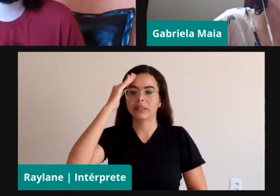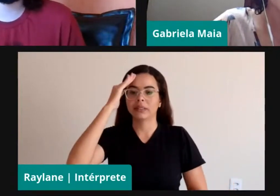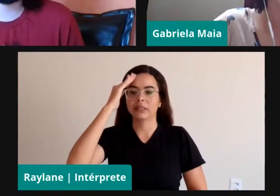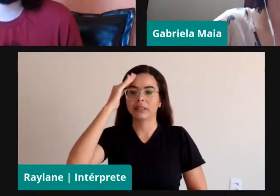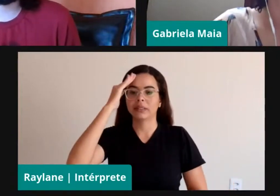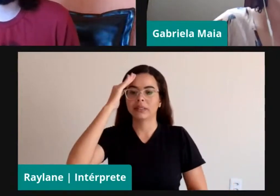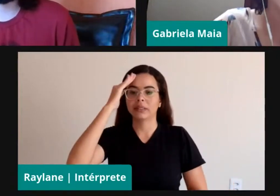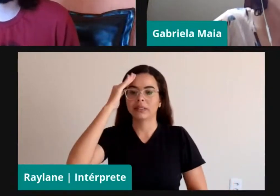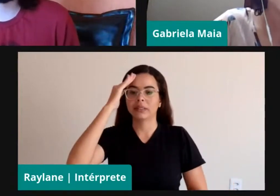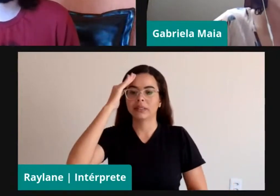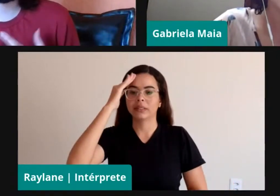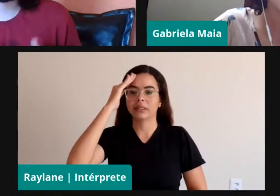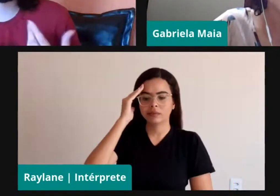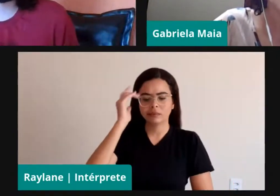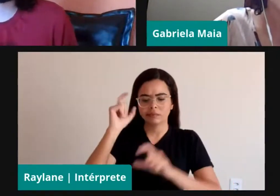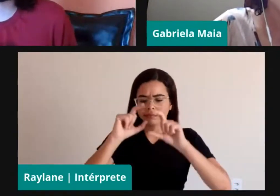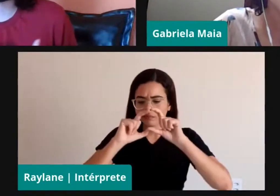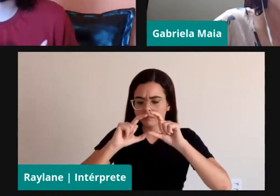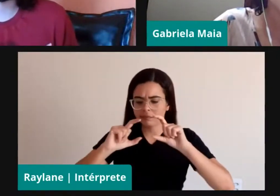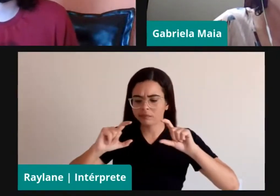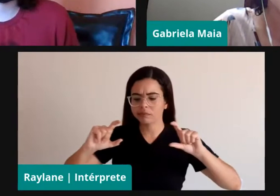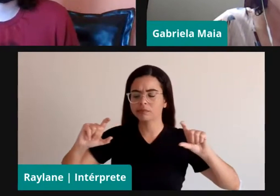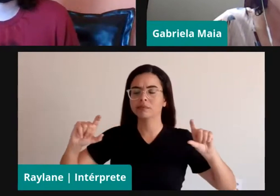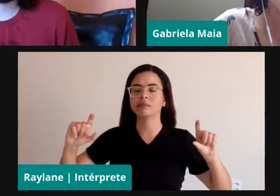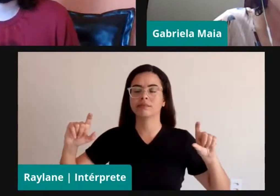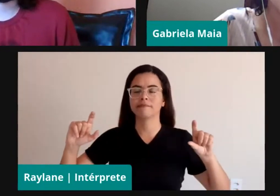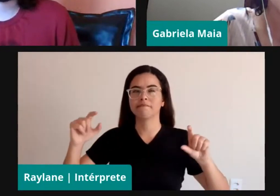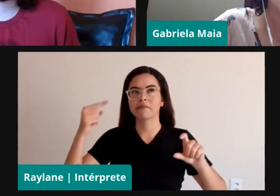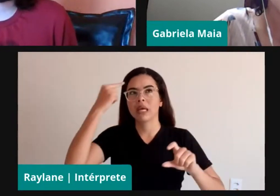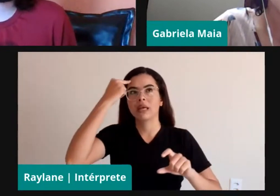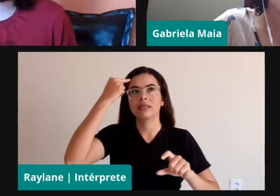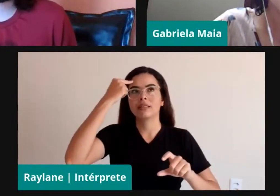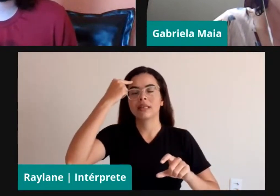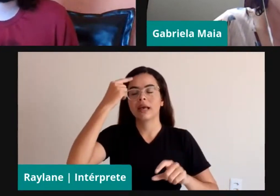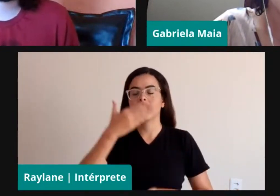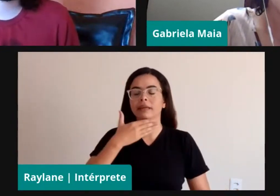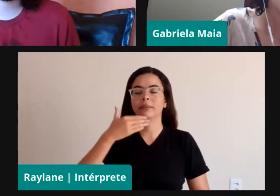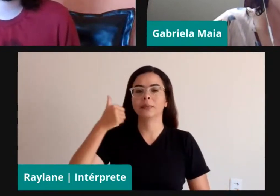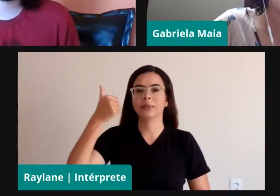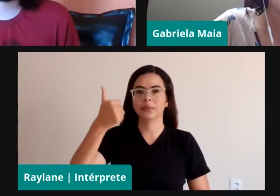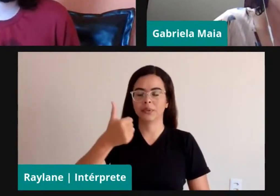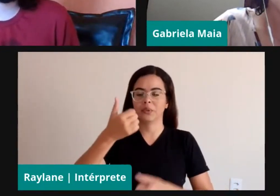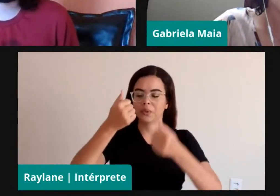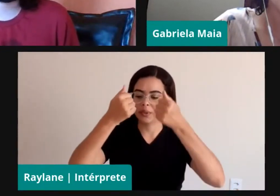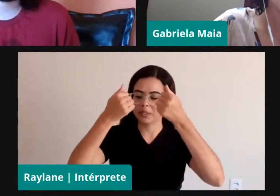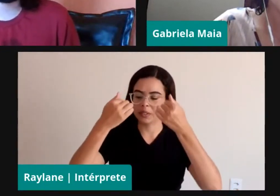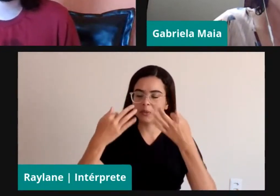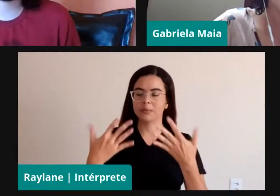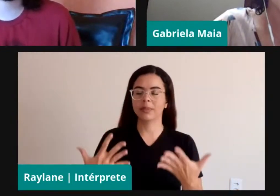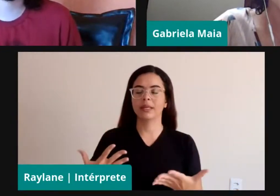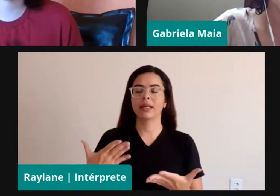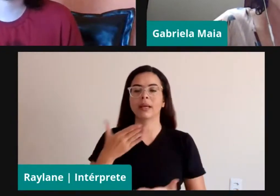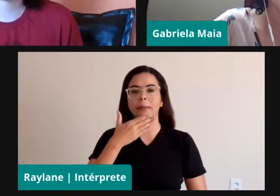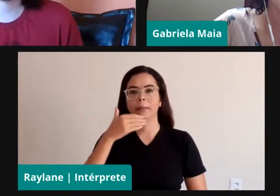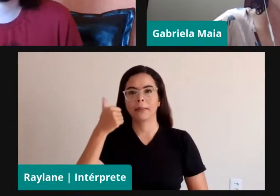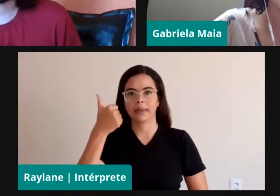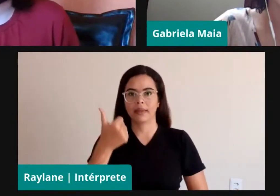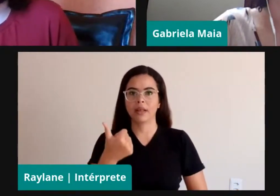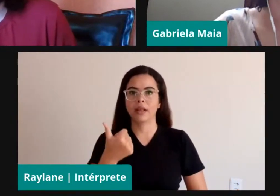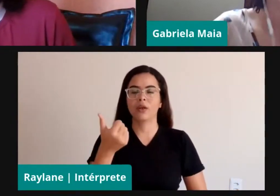e poderem pensar em formas de explicar ou até mesmo facilitar na compreensão